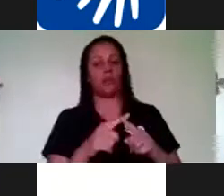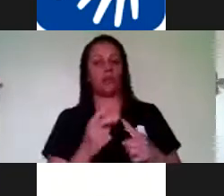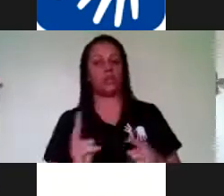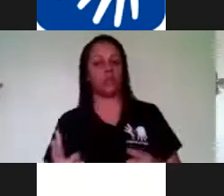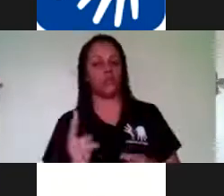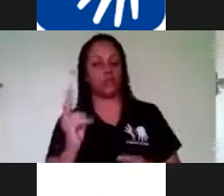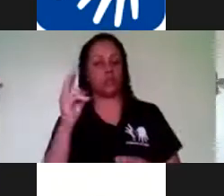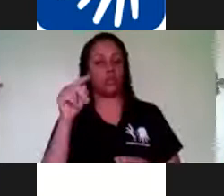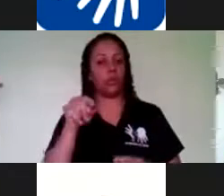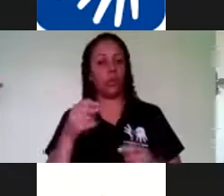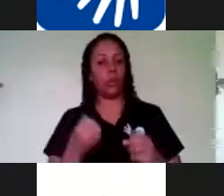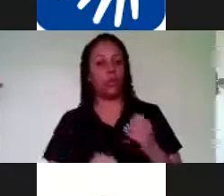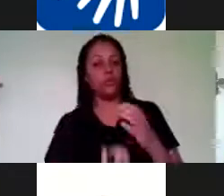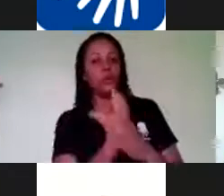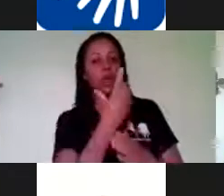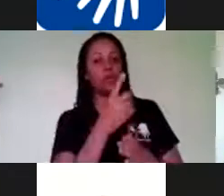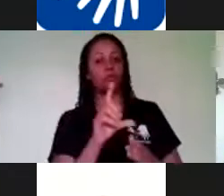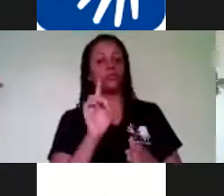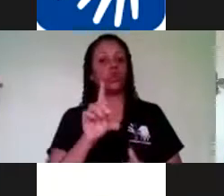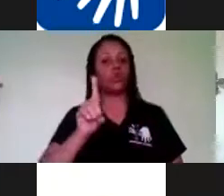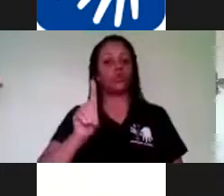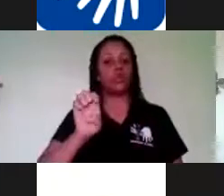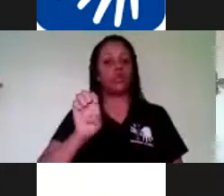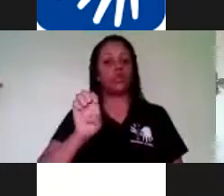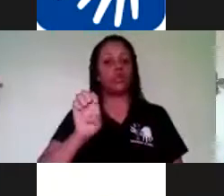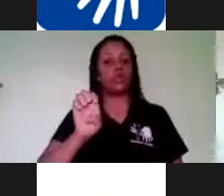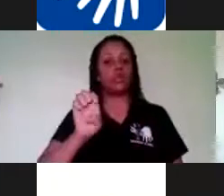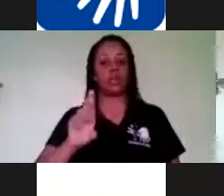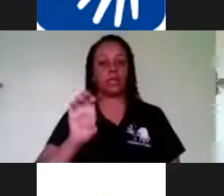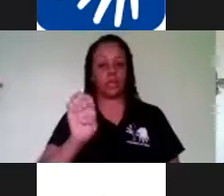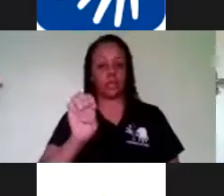criado por um decreto. Só isso. Obrigado.